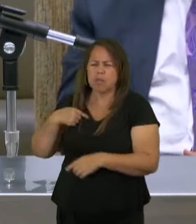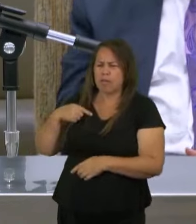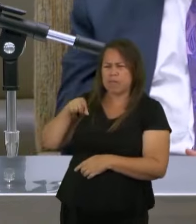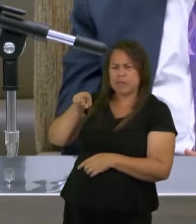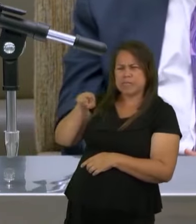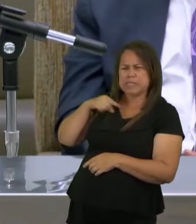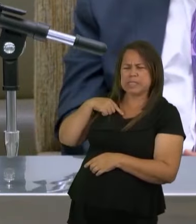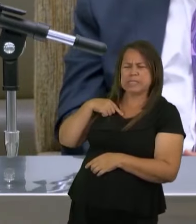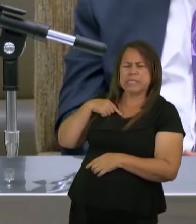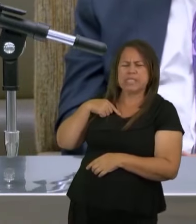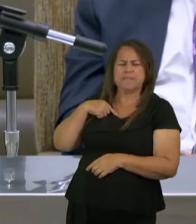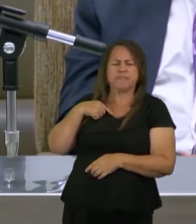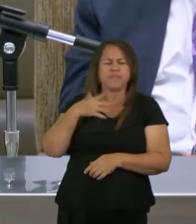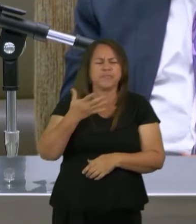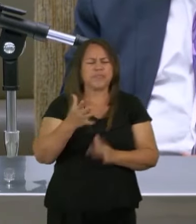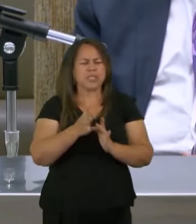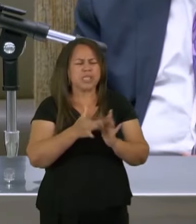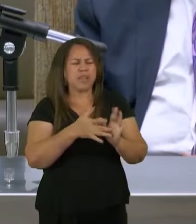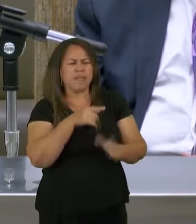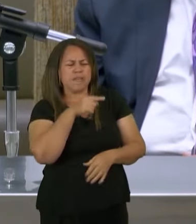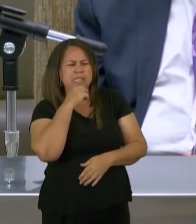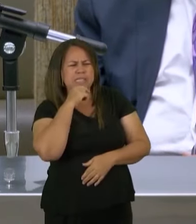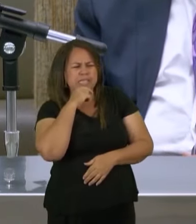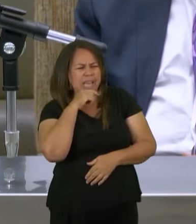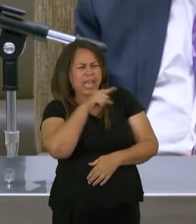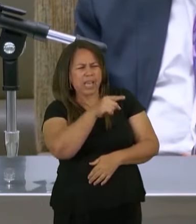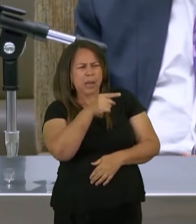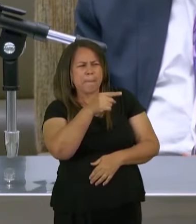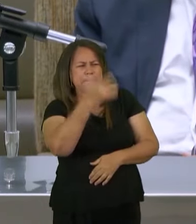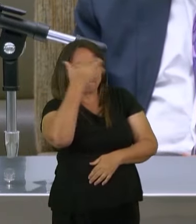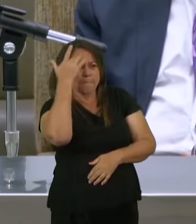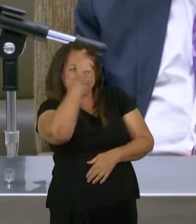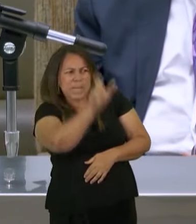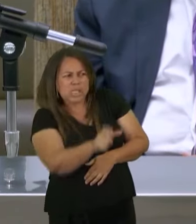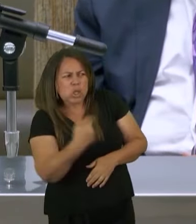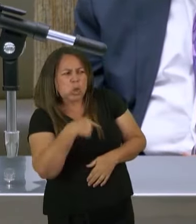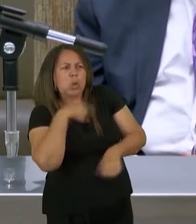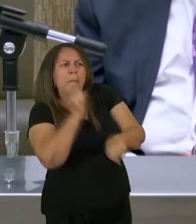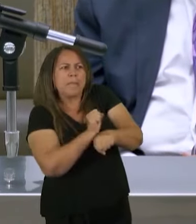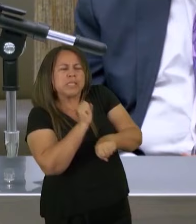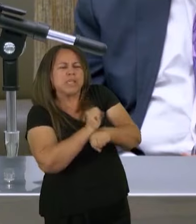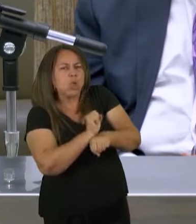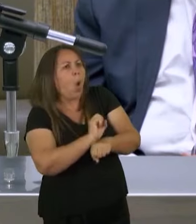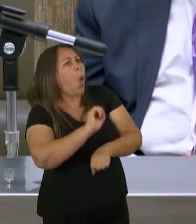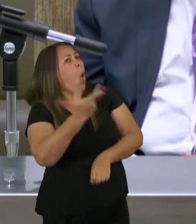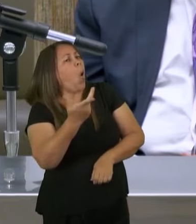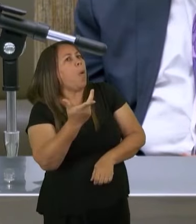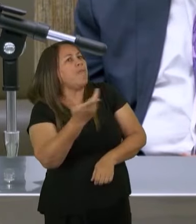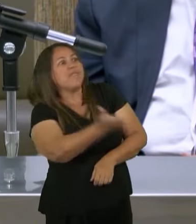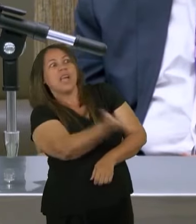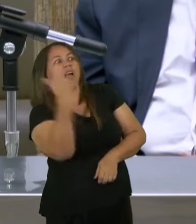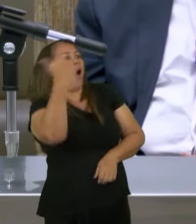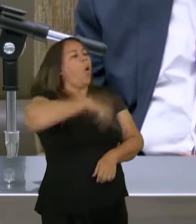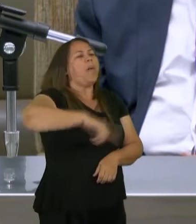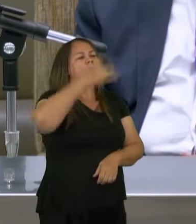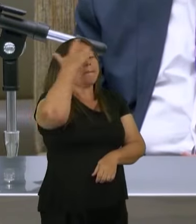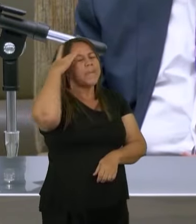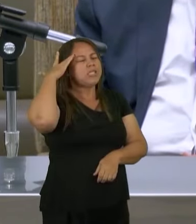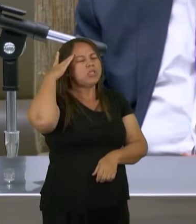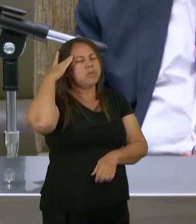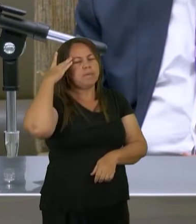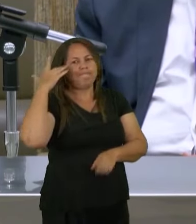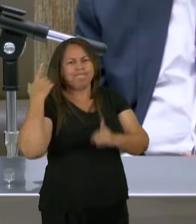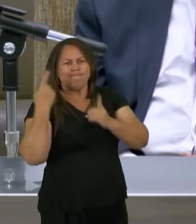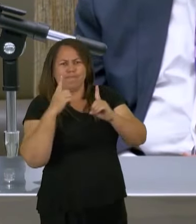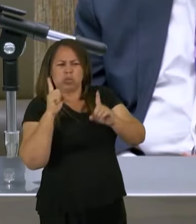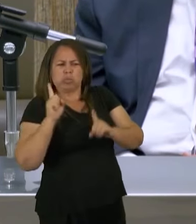era realmente quem eles estavam esperando ou se deveriam esperar outra pessoa. Quando os discípulos